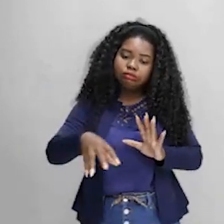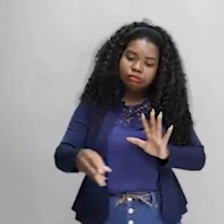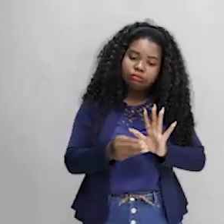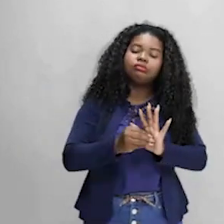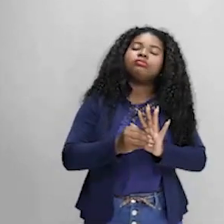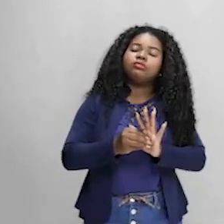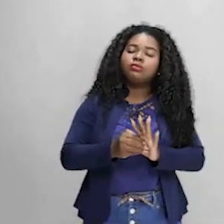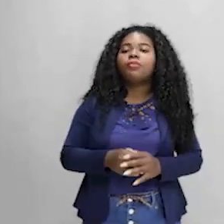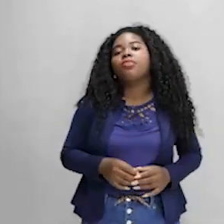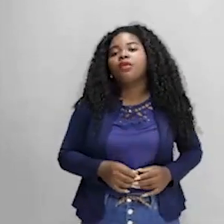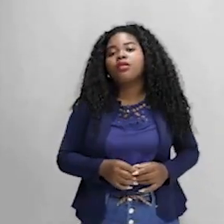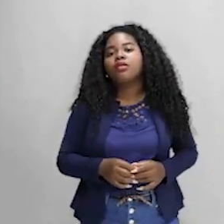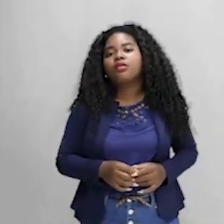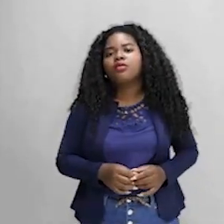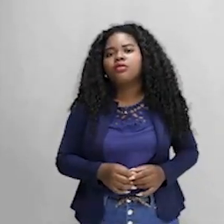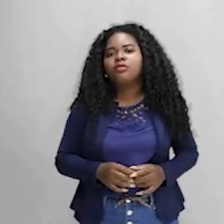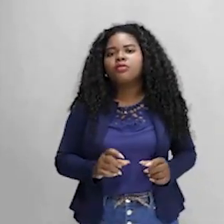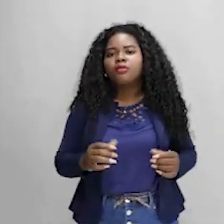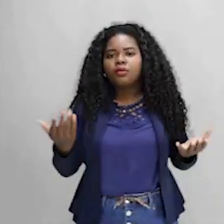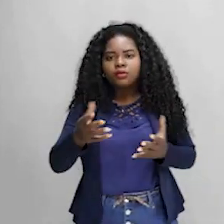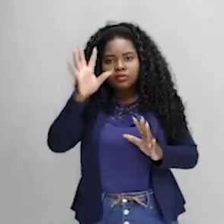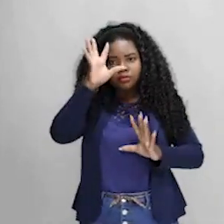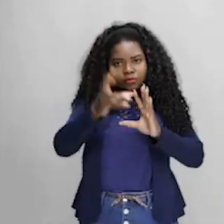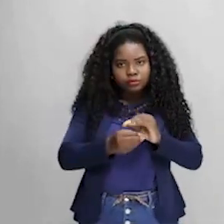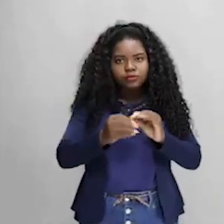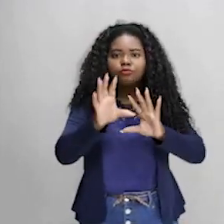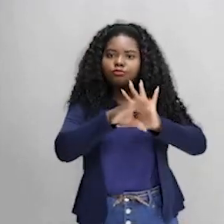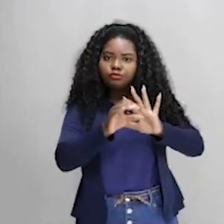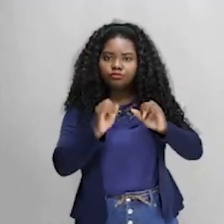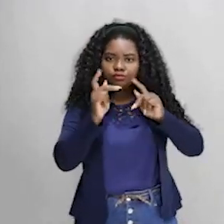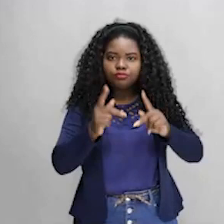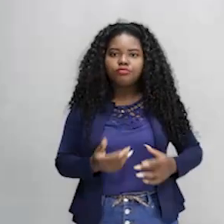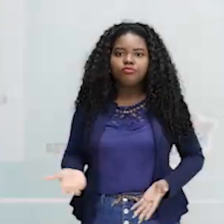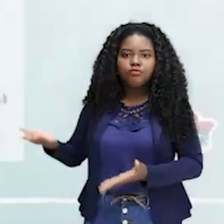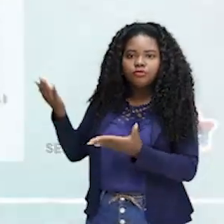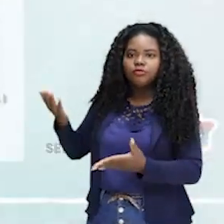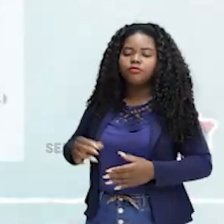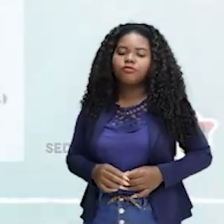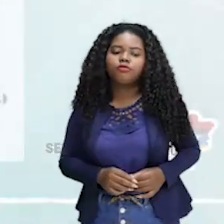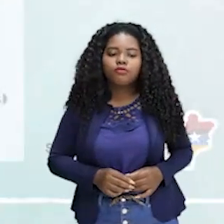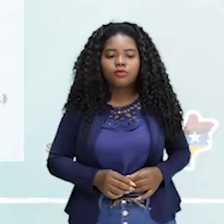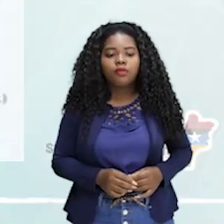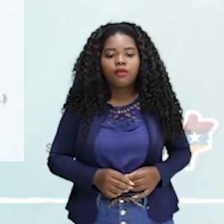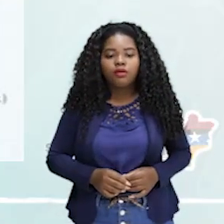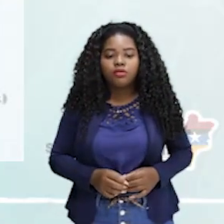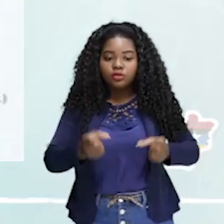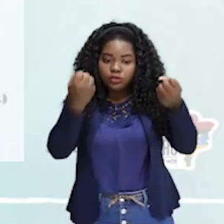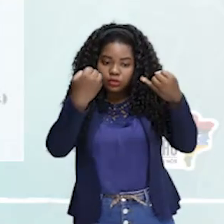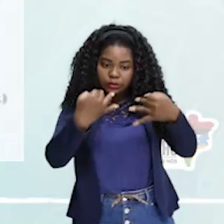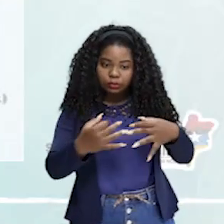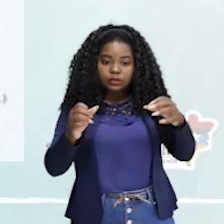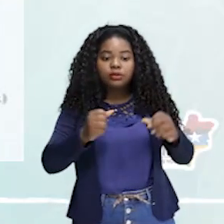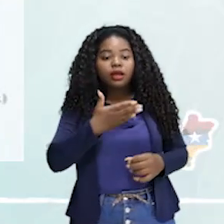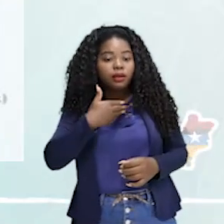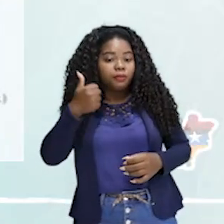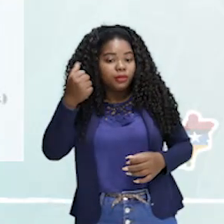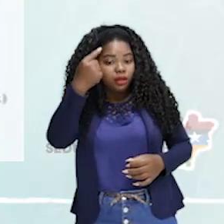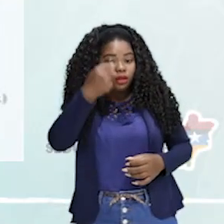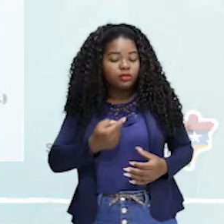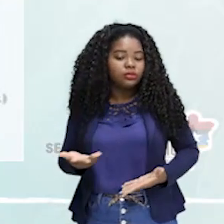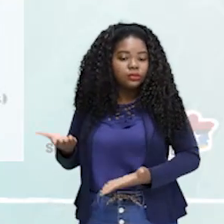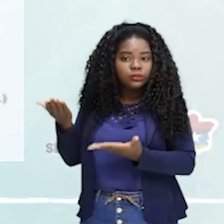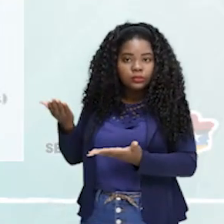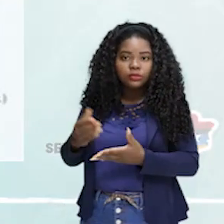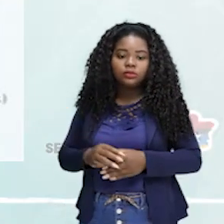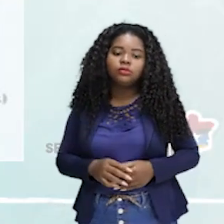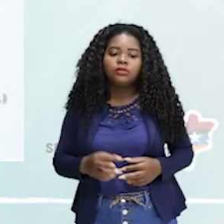para sintetizar esse conceitozinho que ele é muito fácil. Vem comigo, ó. Aqui, só para a gente ilustrar, né, existem uma enormidade